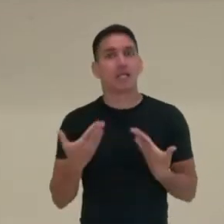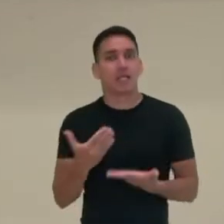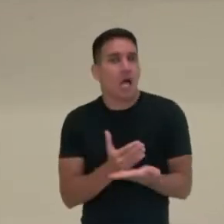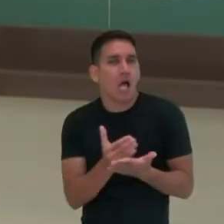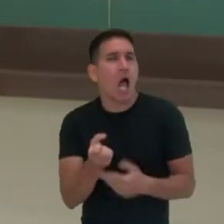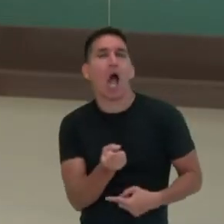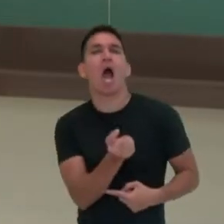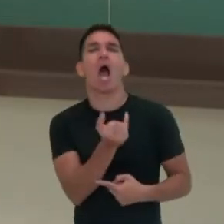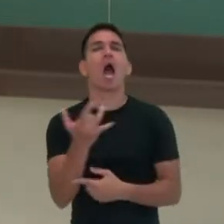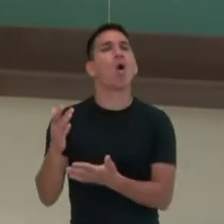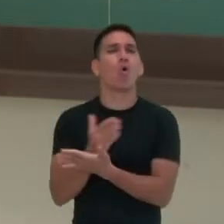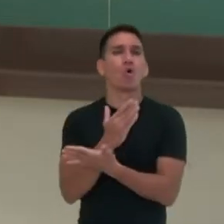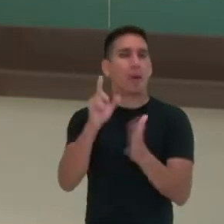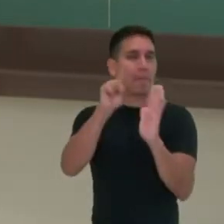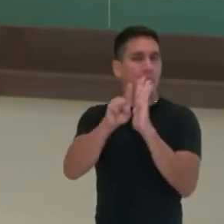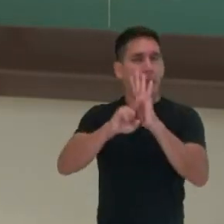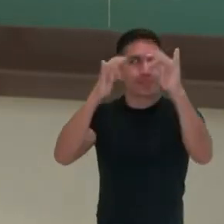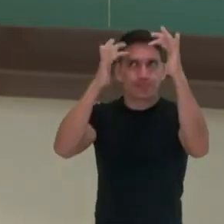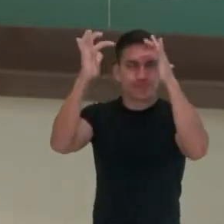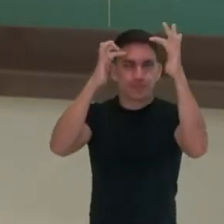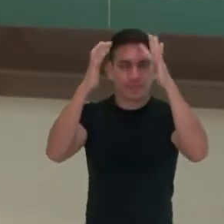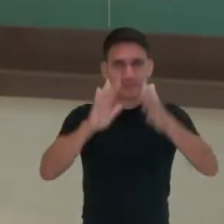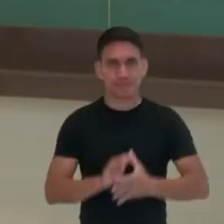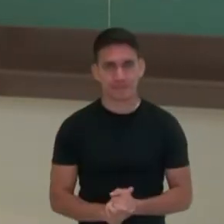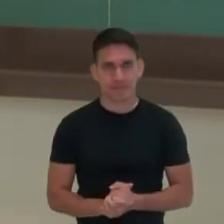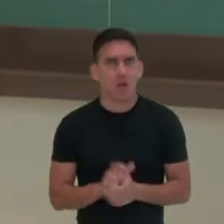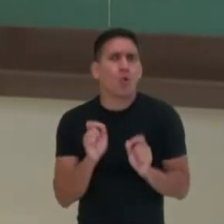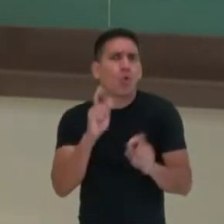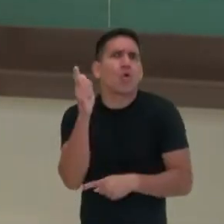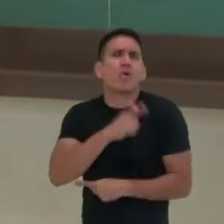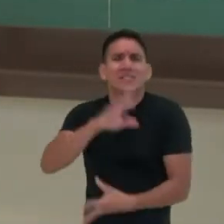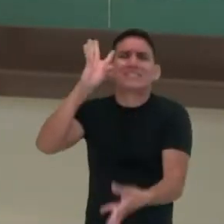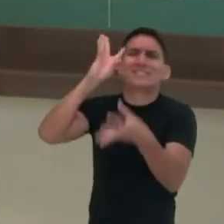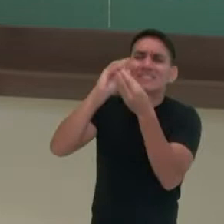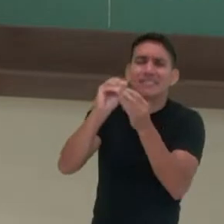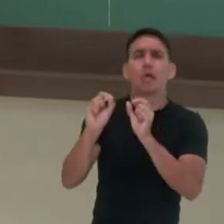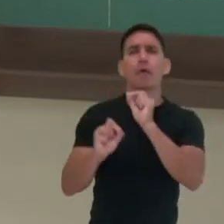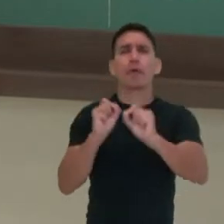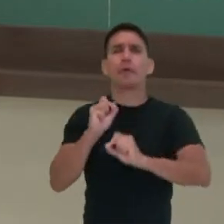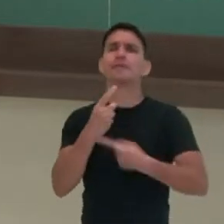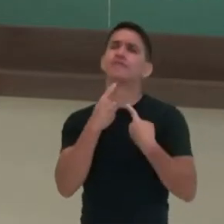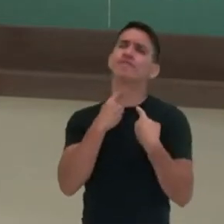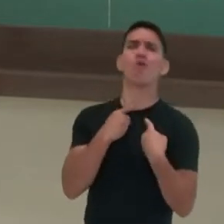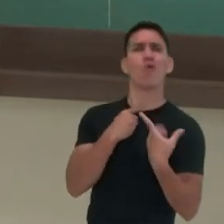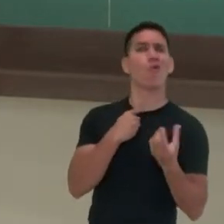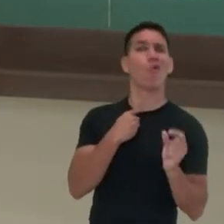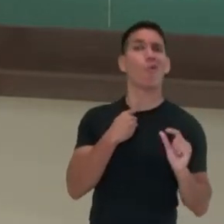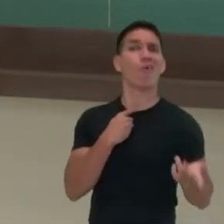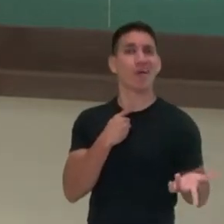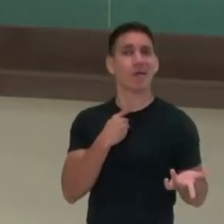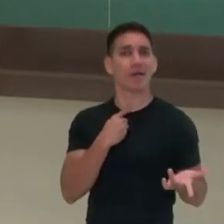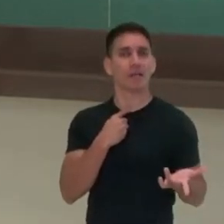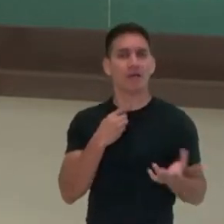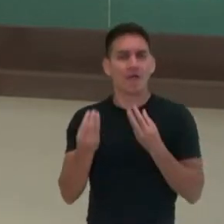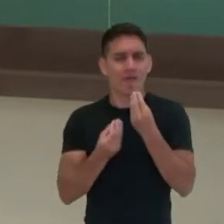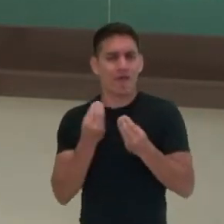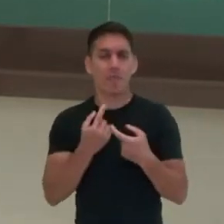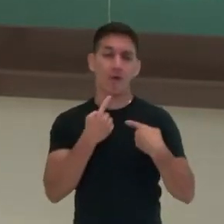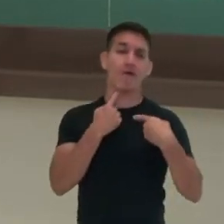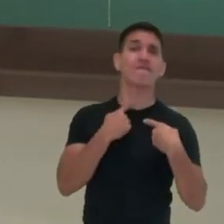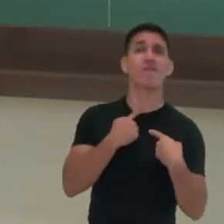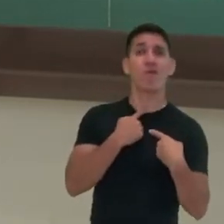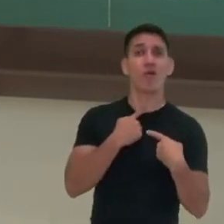algumas questões para a nossa reflexão. O que podemos compreender como vontade? Em que medida a vontade